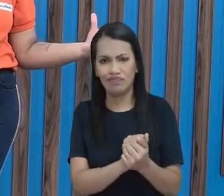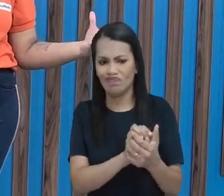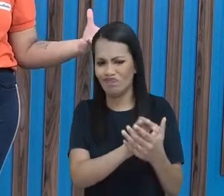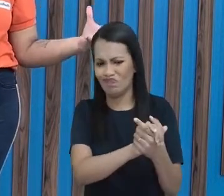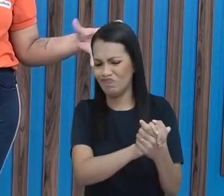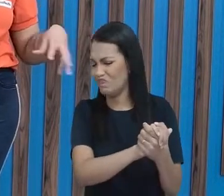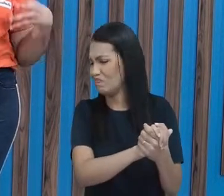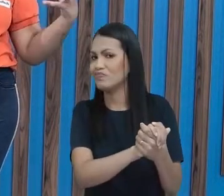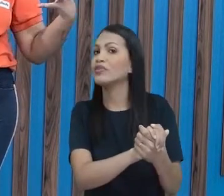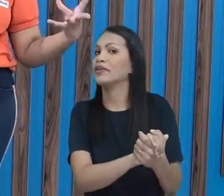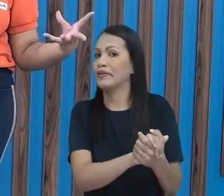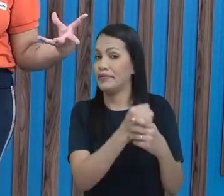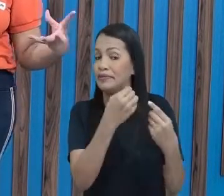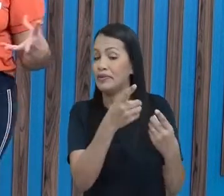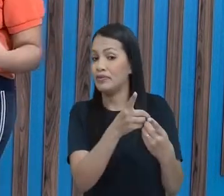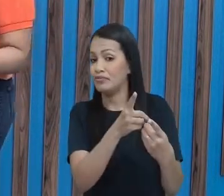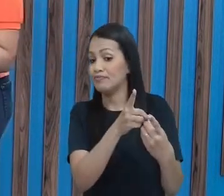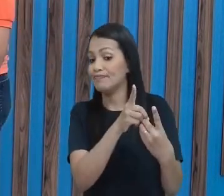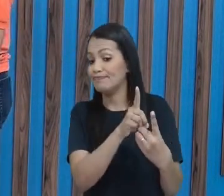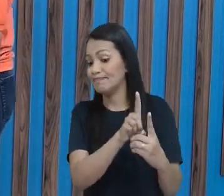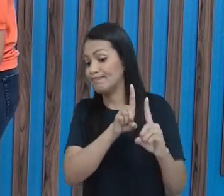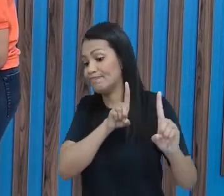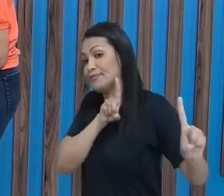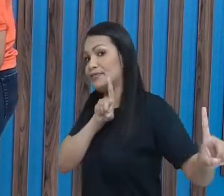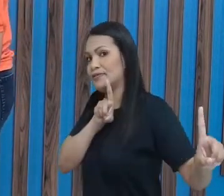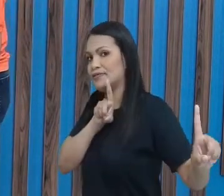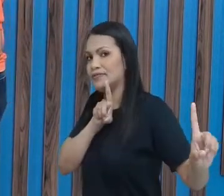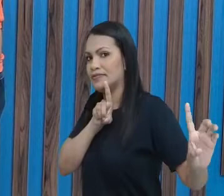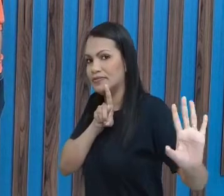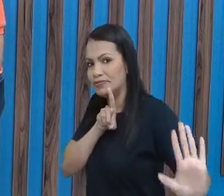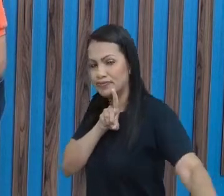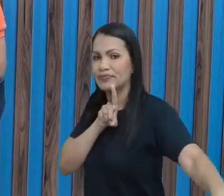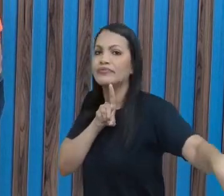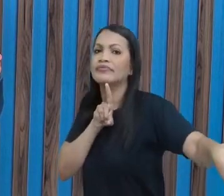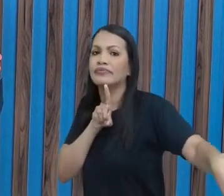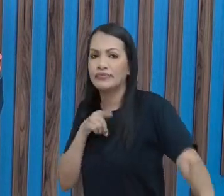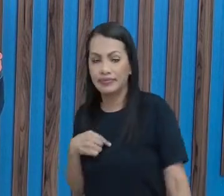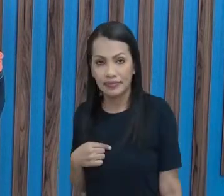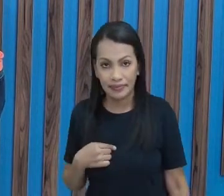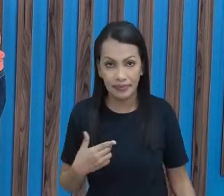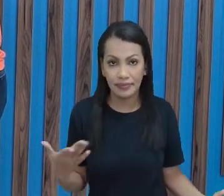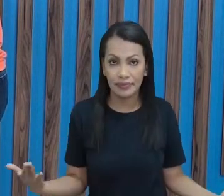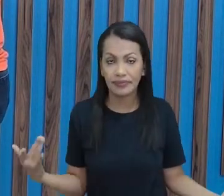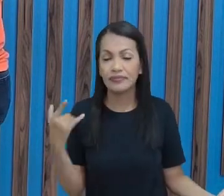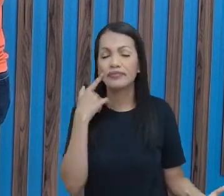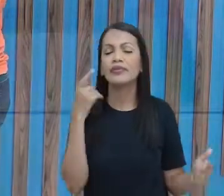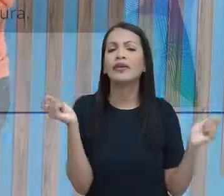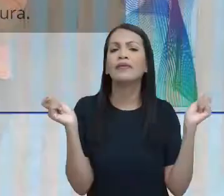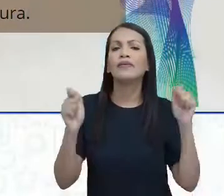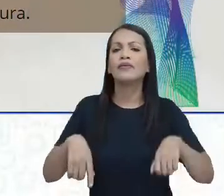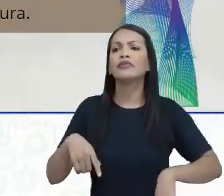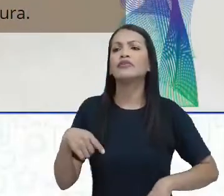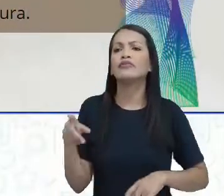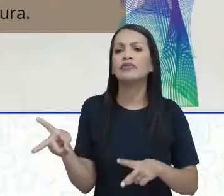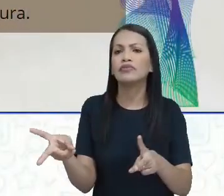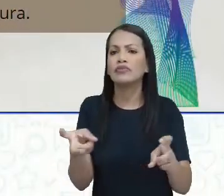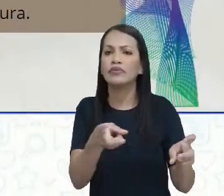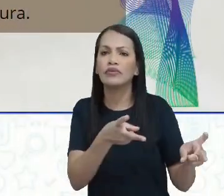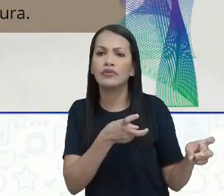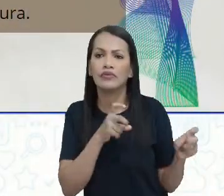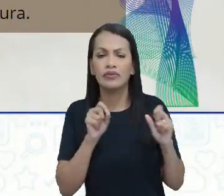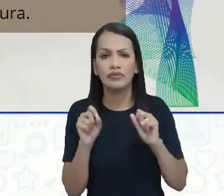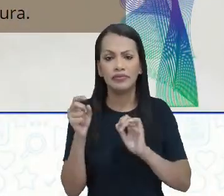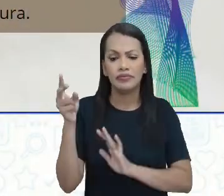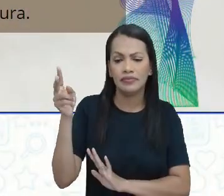você. Ela não tem relação com você. Sempre é possível modificar a narrativa ou a textura,